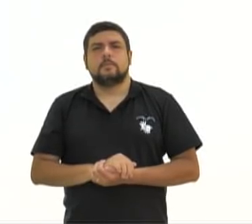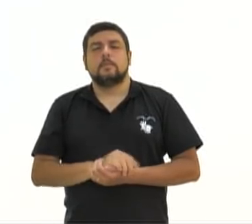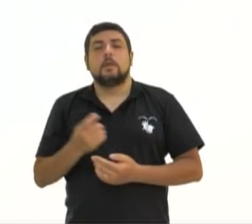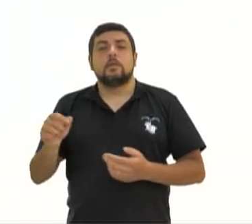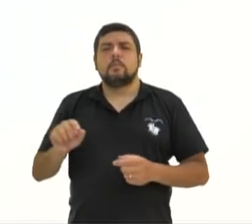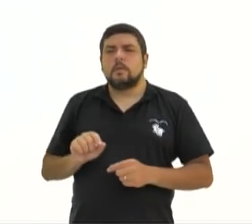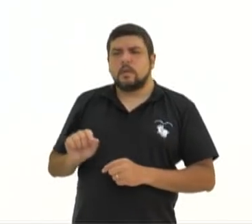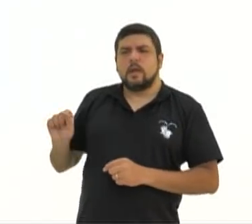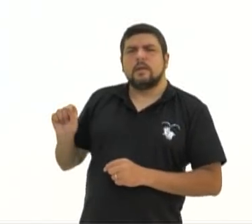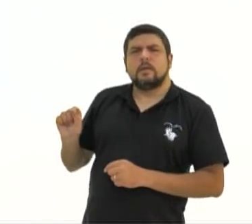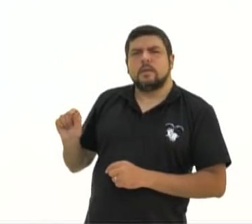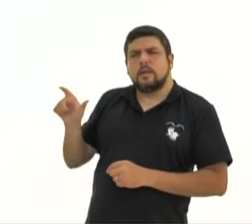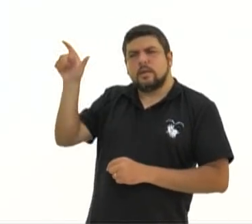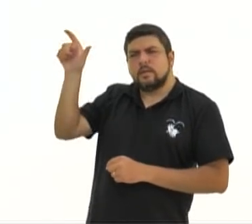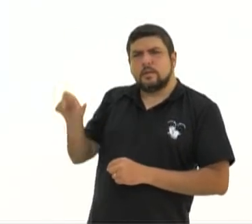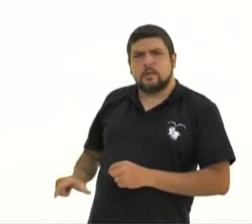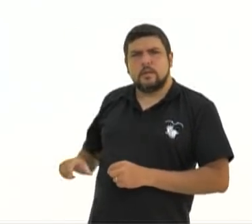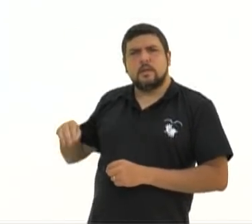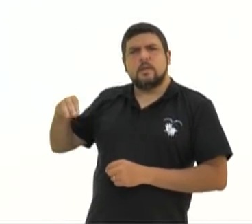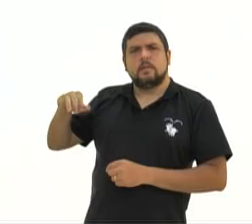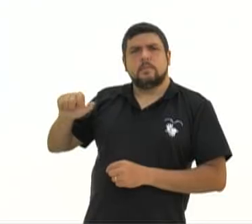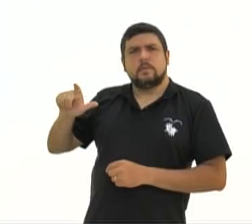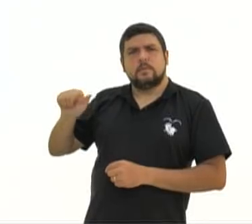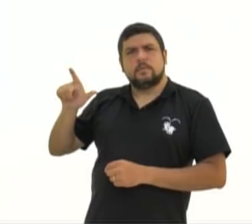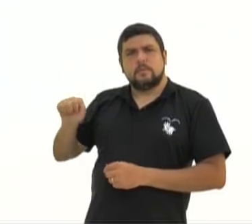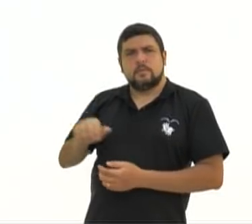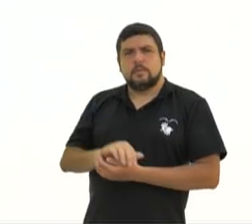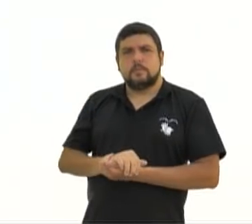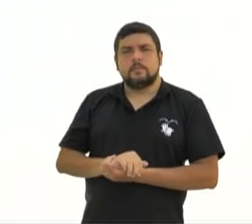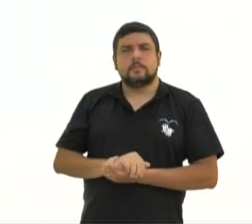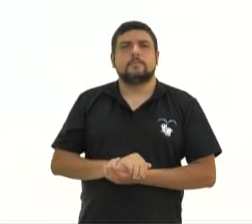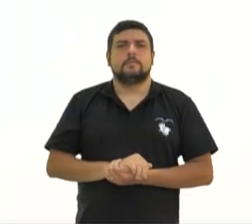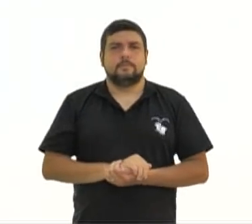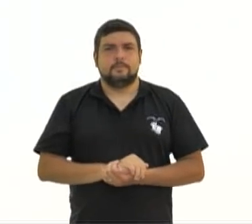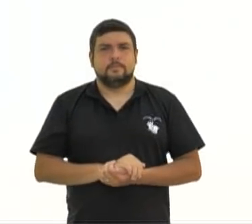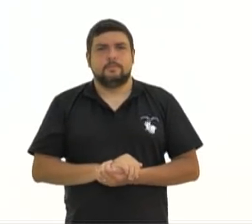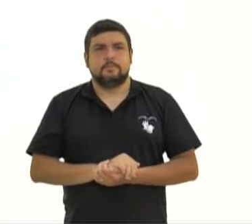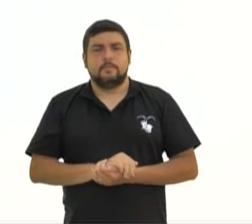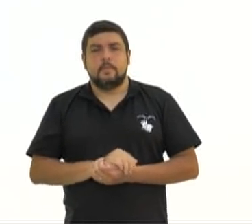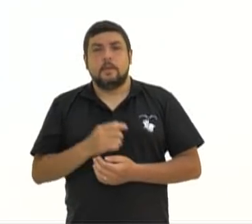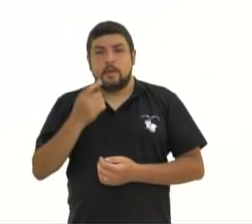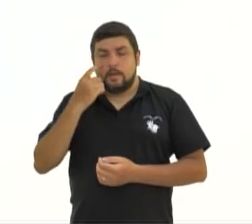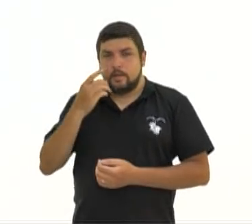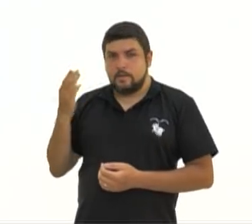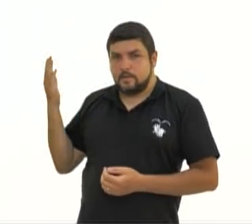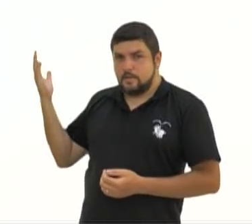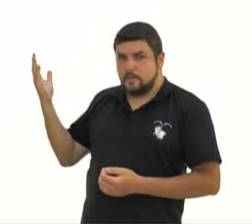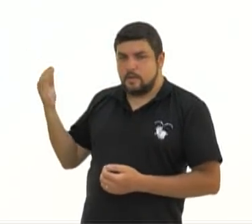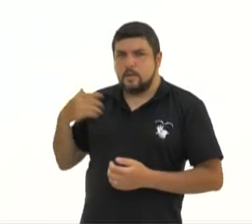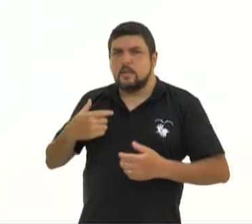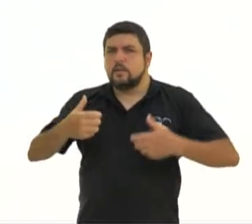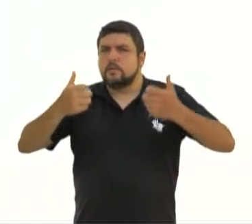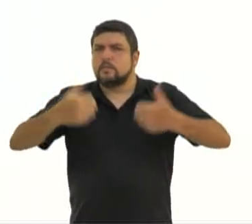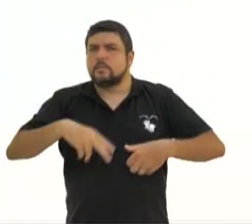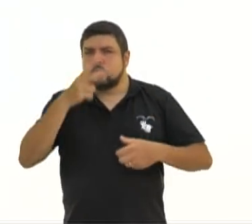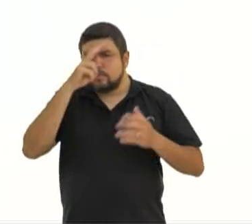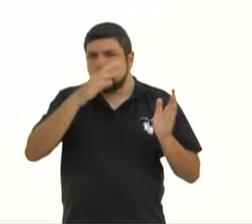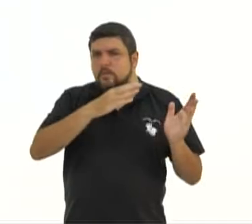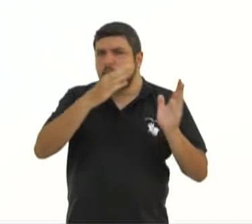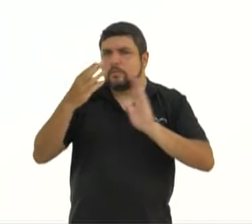pouquinho maior. Nós temos aqui, For the Right to Learn, para o direito de